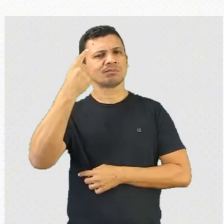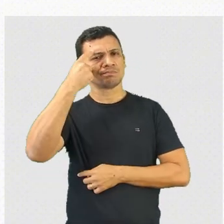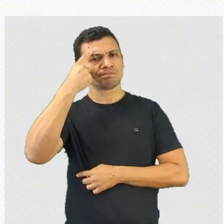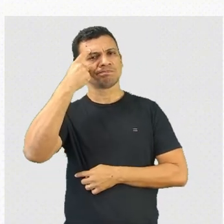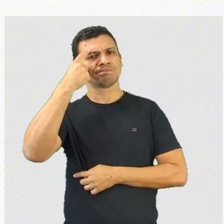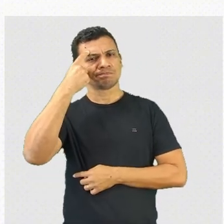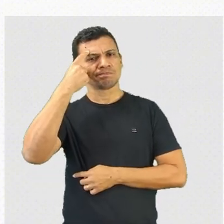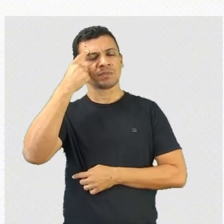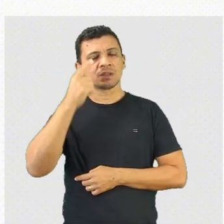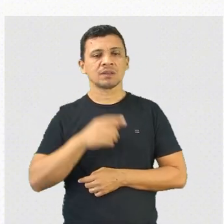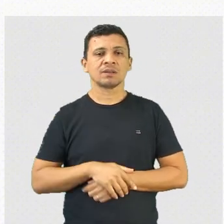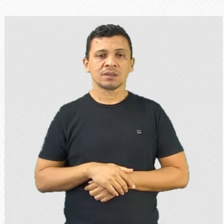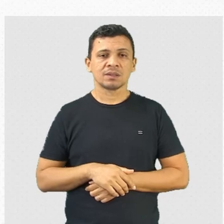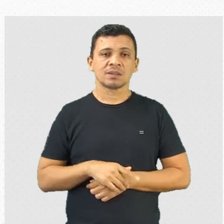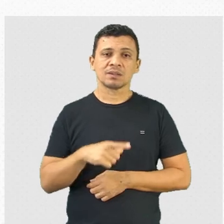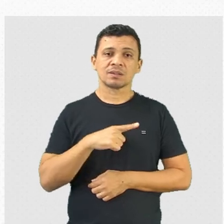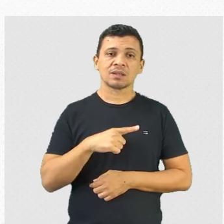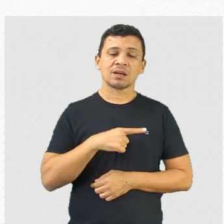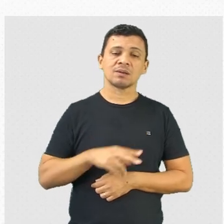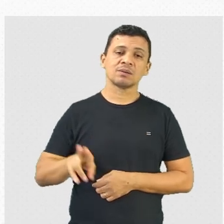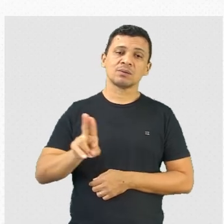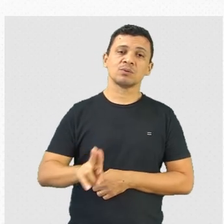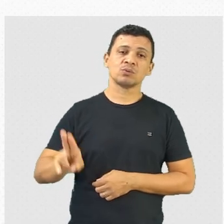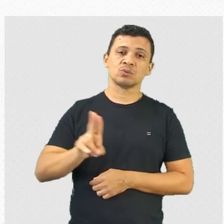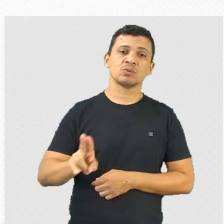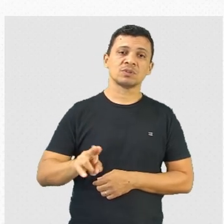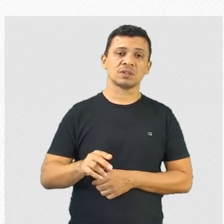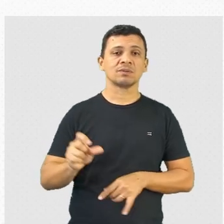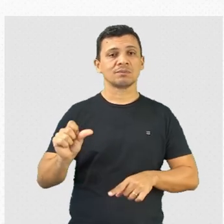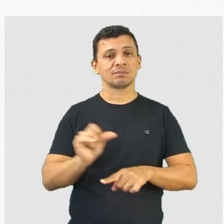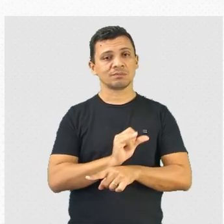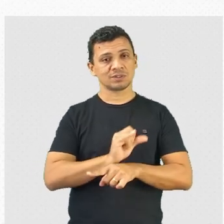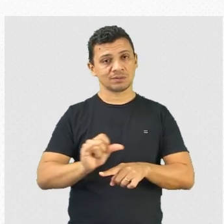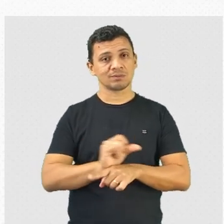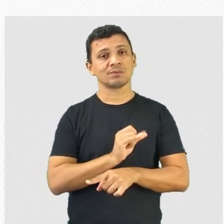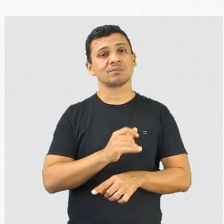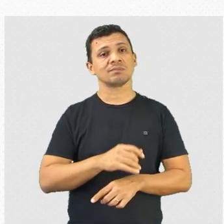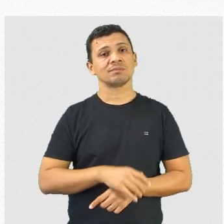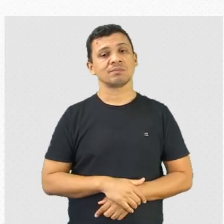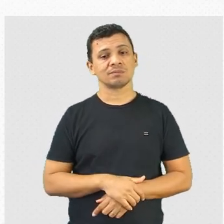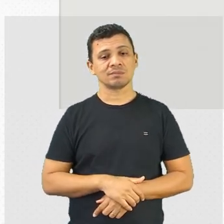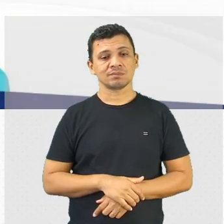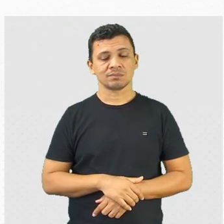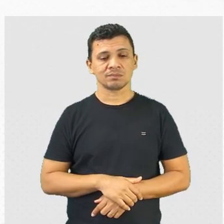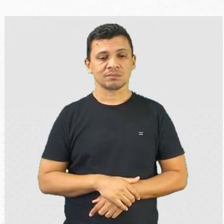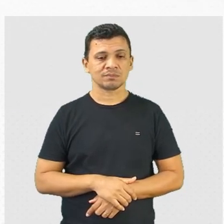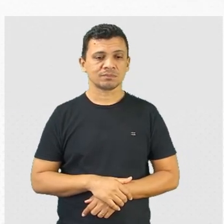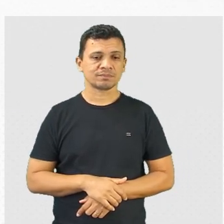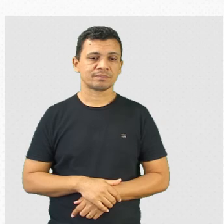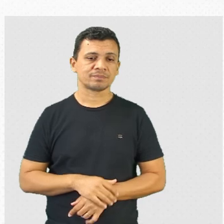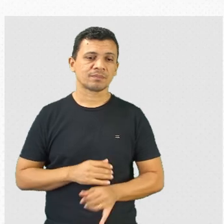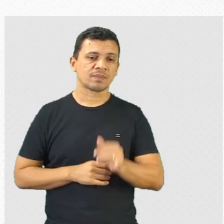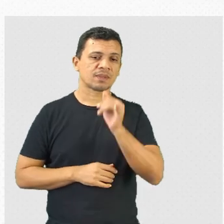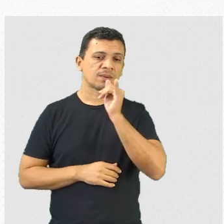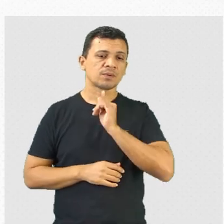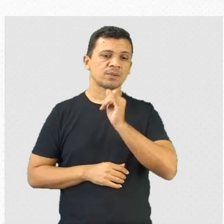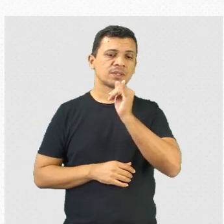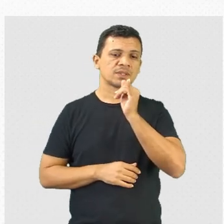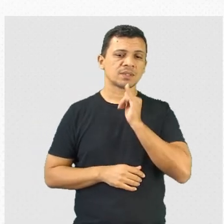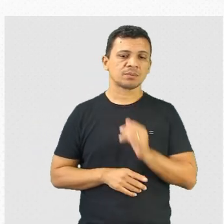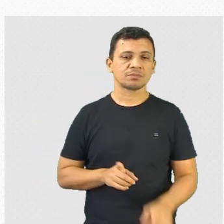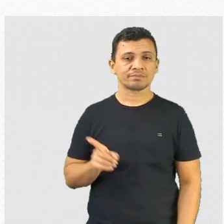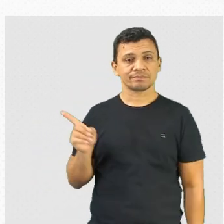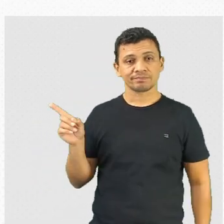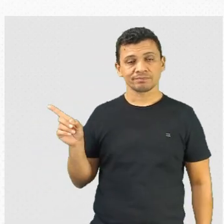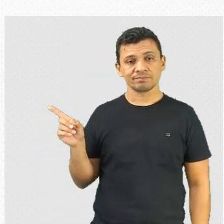quando nós estivermos utilizando esse tipo de recurso, ok? E aí um exemplo, pessoal, que vocês podem